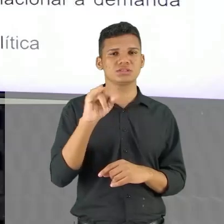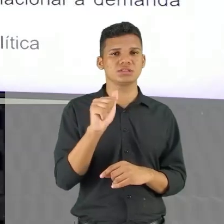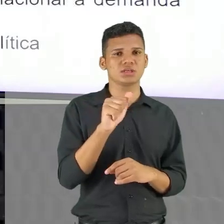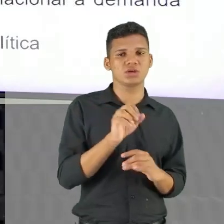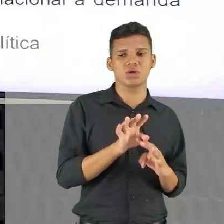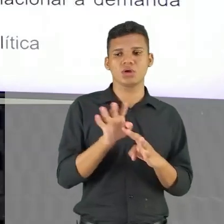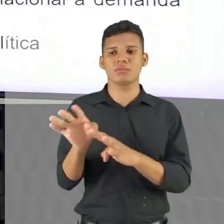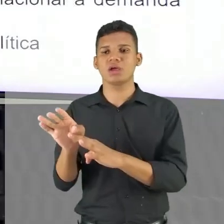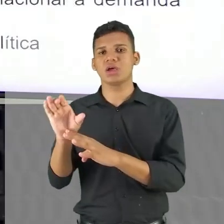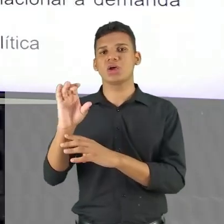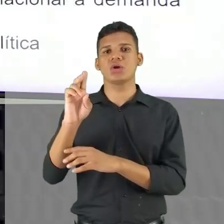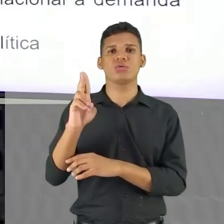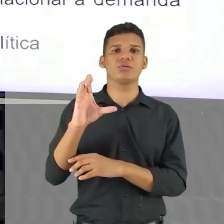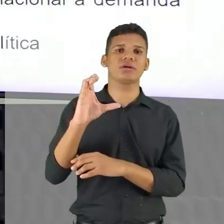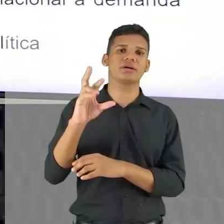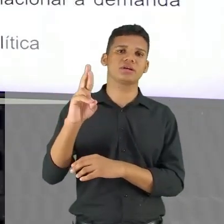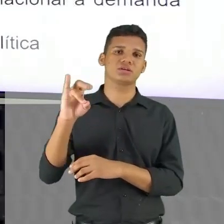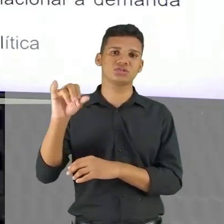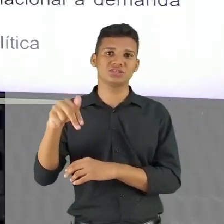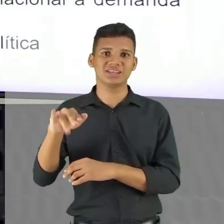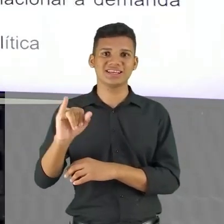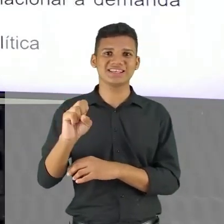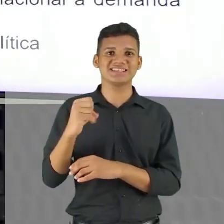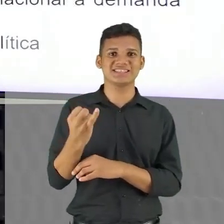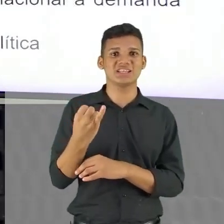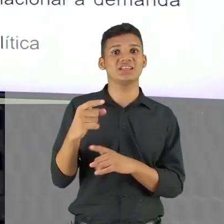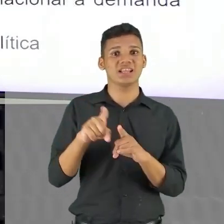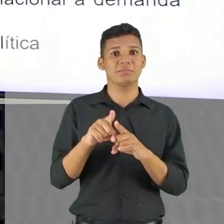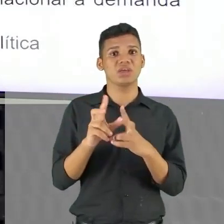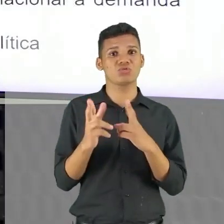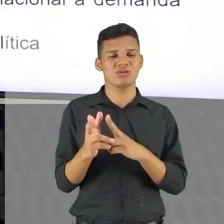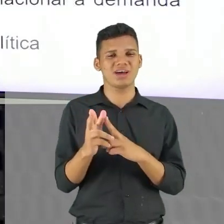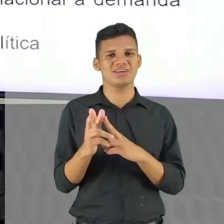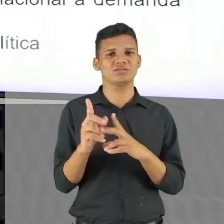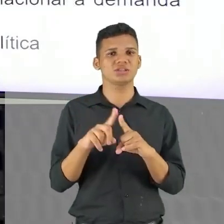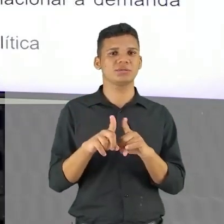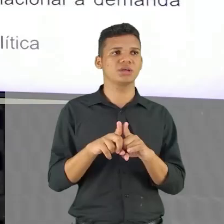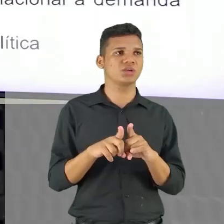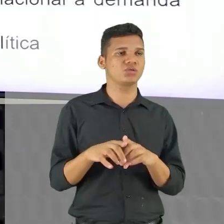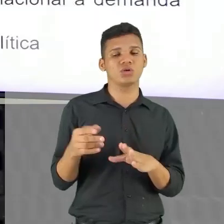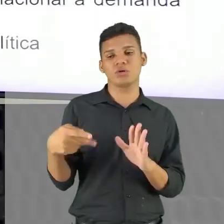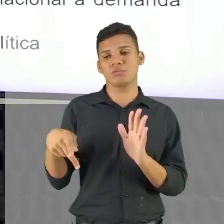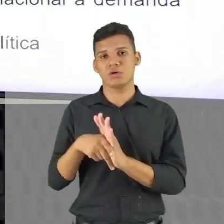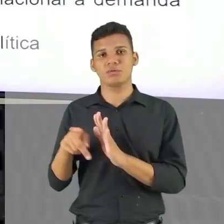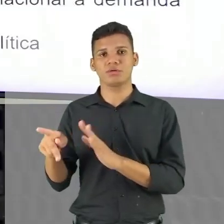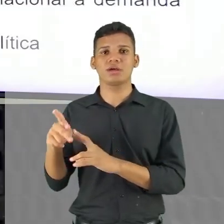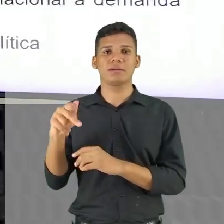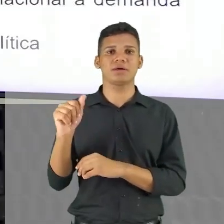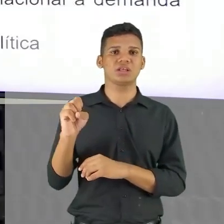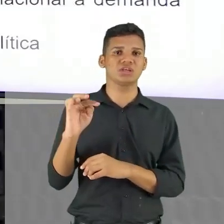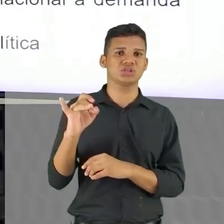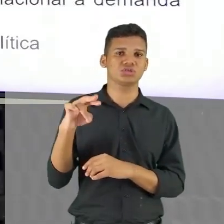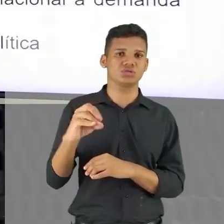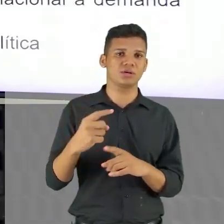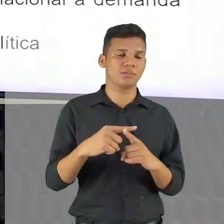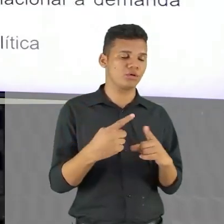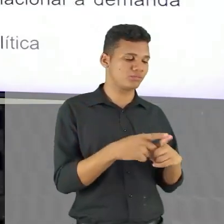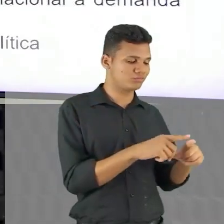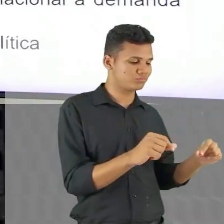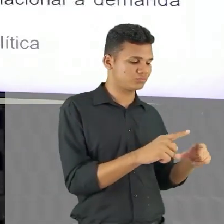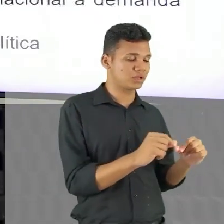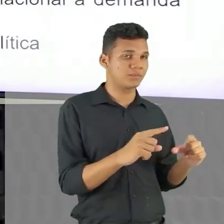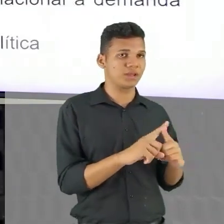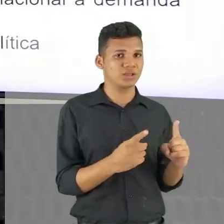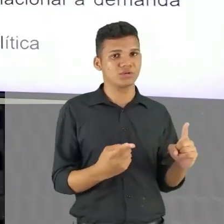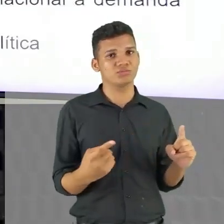é. Se a faixa de Gaza fosse um Estado palestino, de fato, essa ocupação de Israel sobre